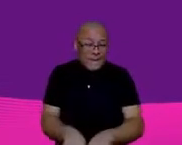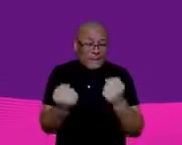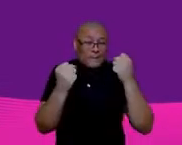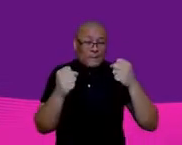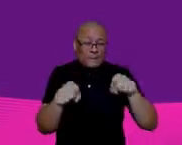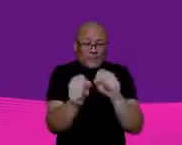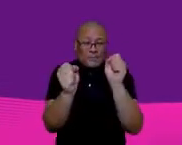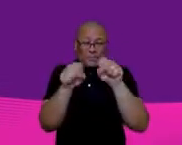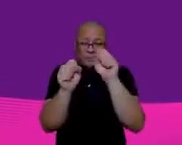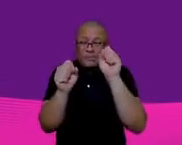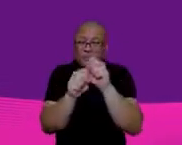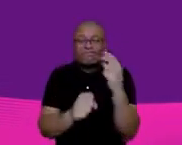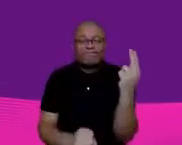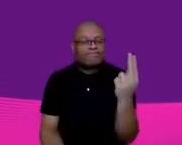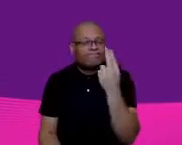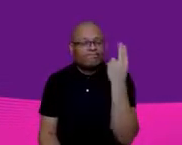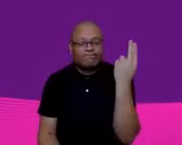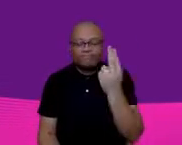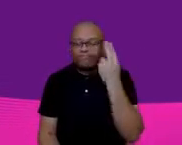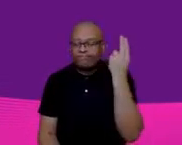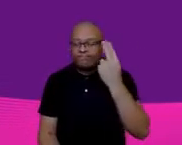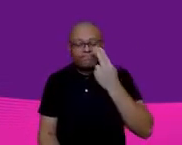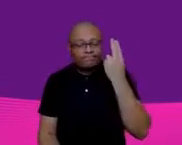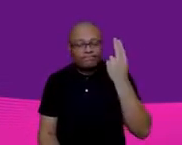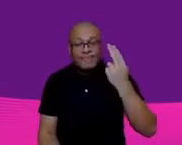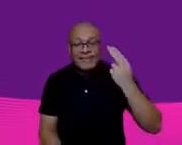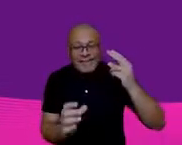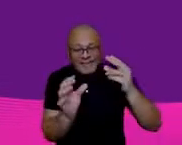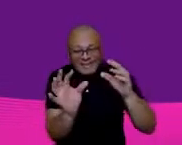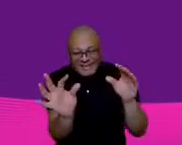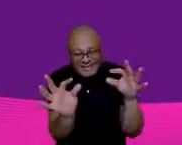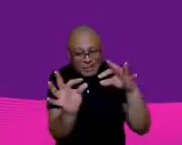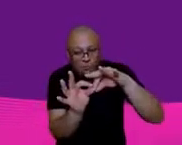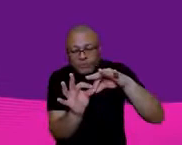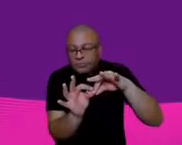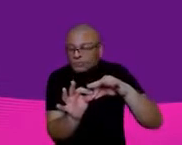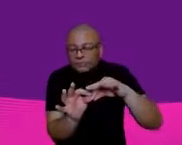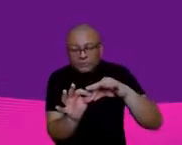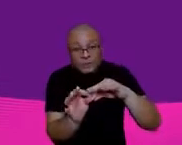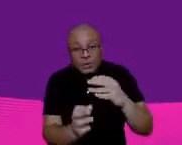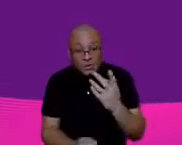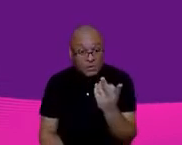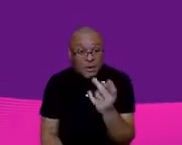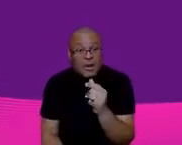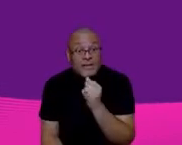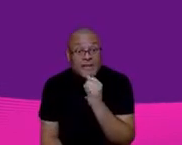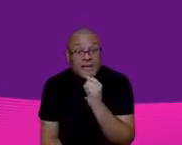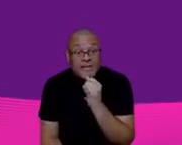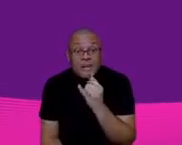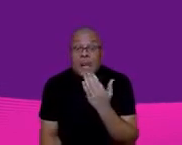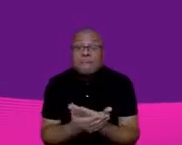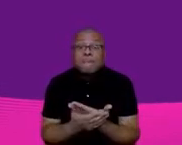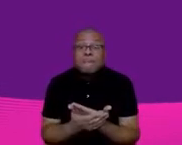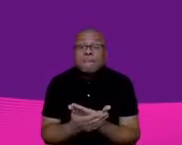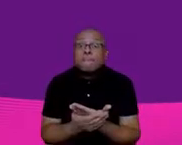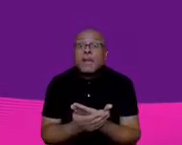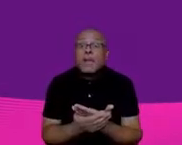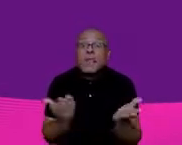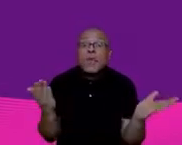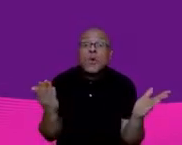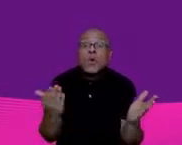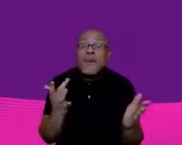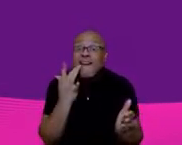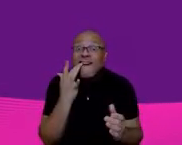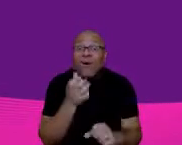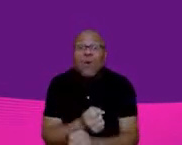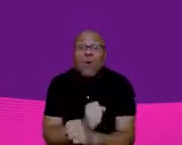tenho essa possibilidade de encaixar o fragmento. Ou como esse caso eu tenho uma perda óssea, o paciente perdeu o osso no